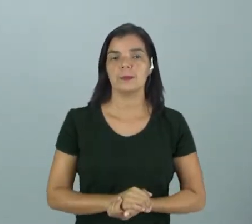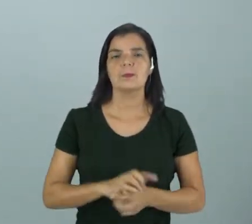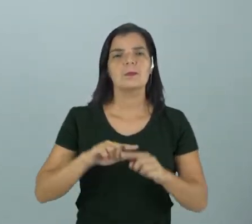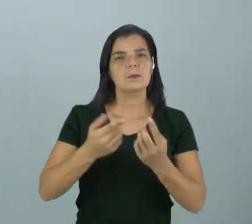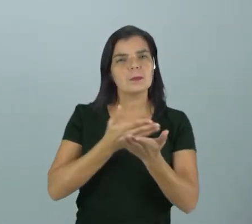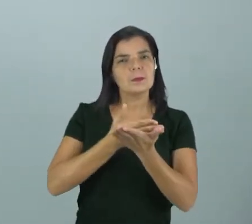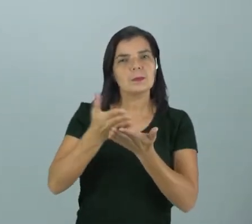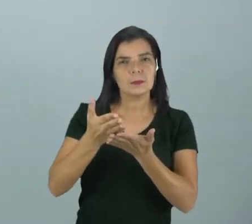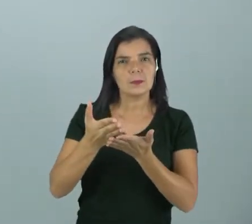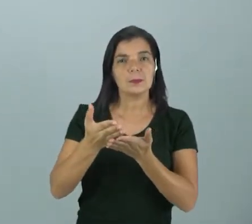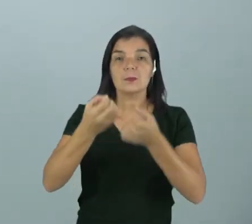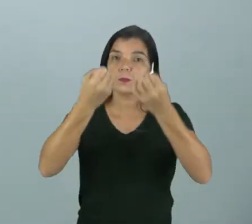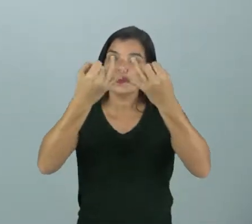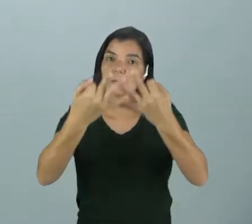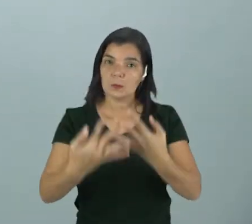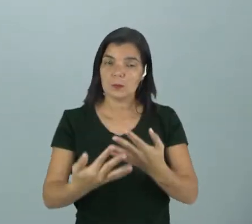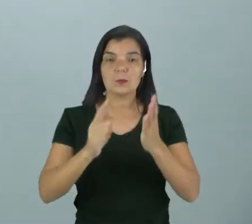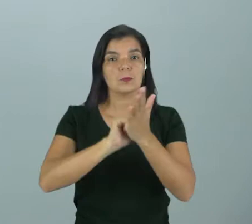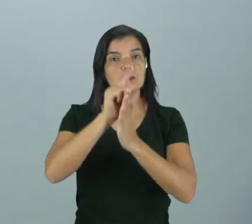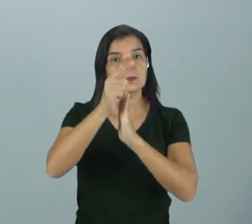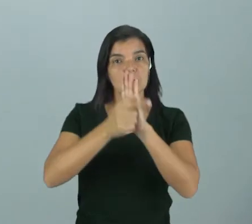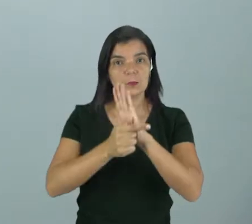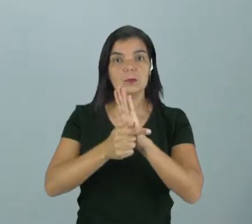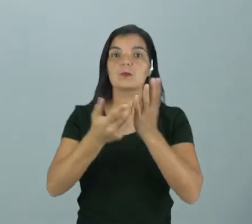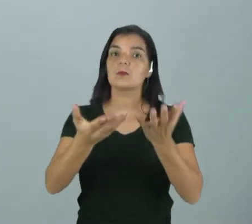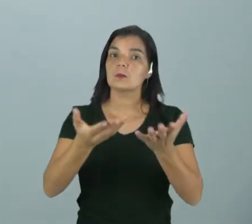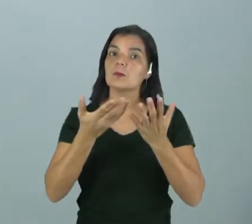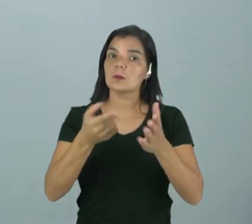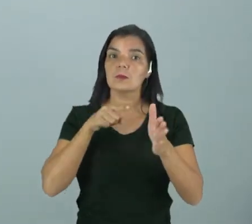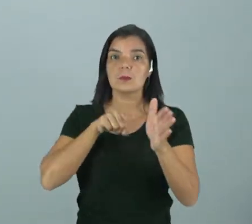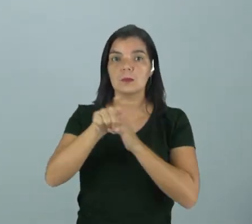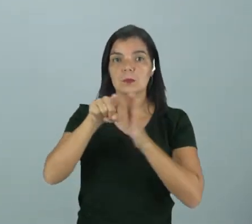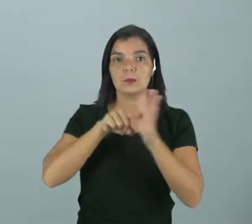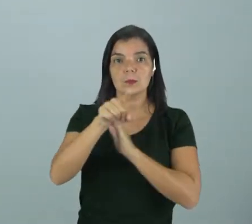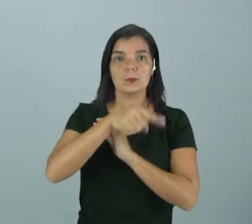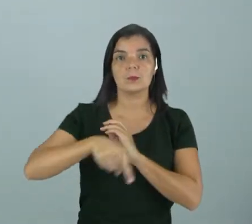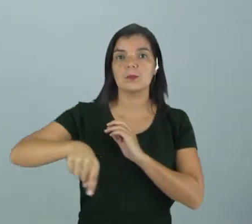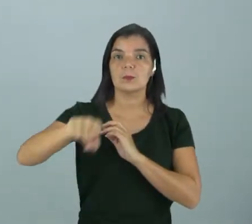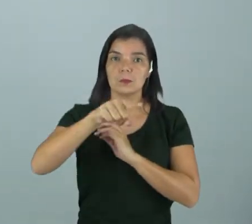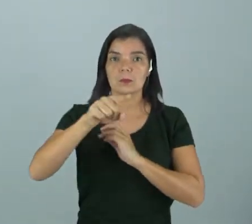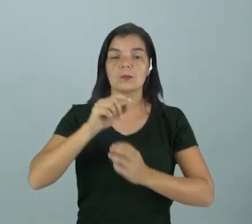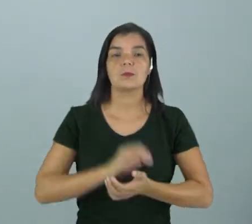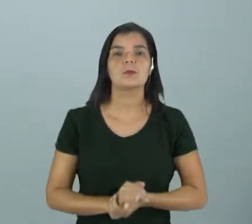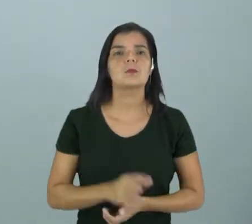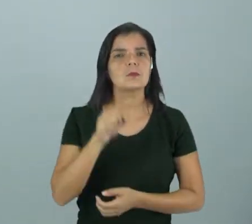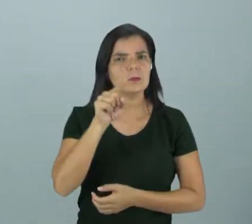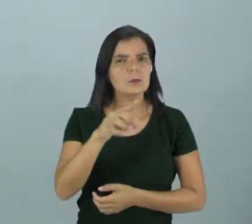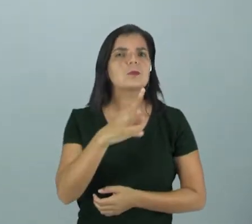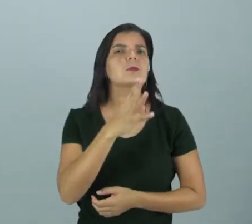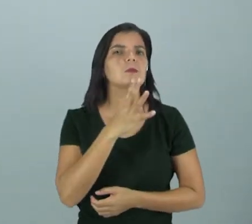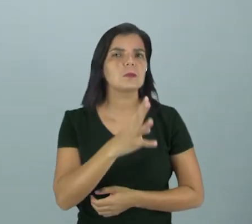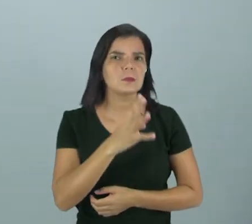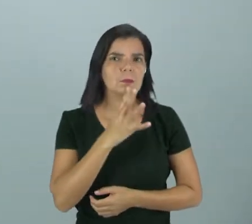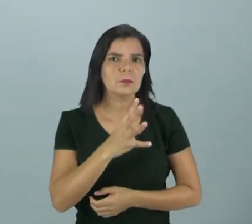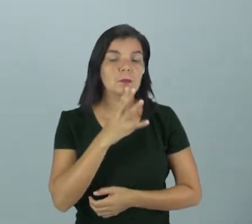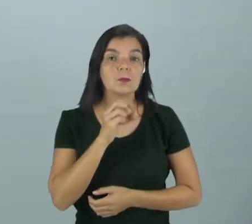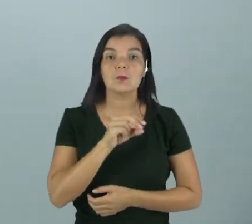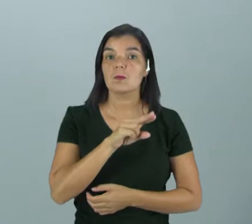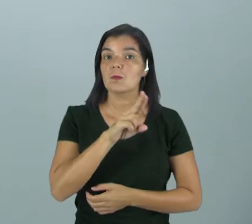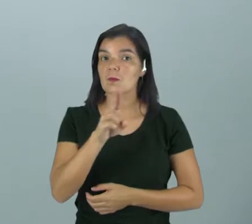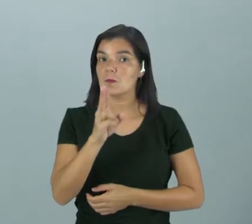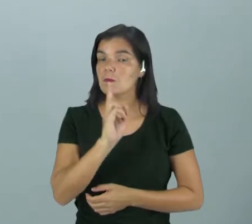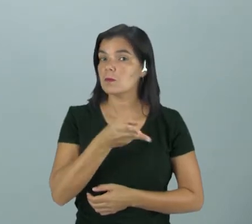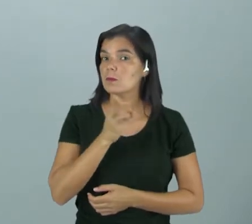gente iniciar falando sobre esse gênero, eu quero fazer uma pergunta para vocês. Vocês conhecem ou